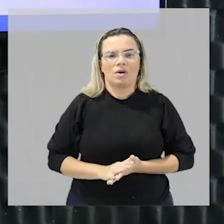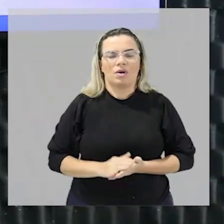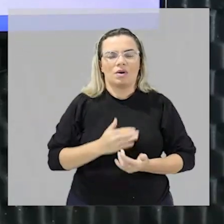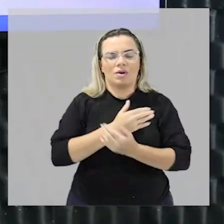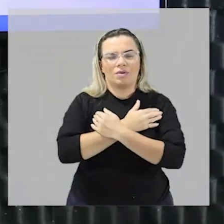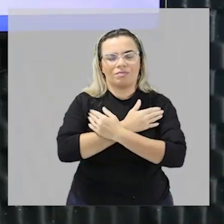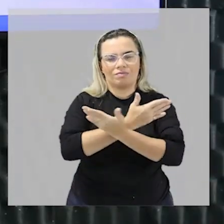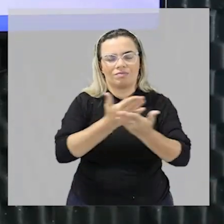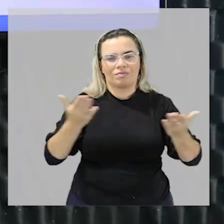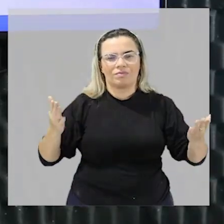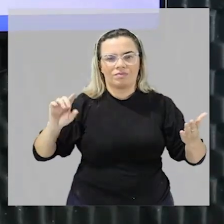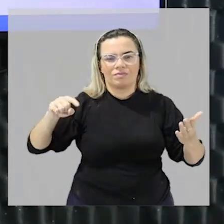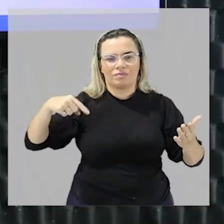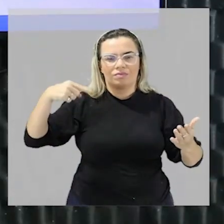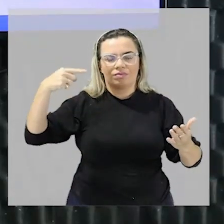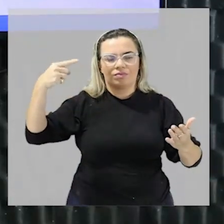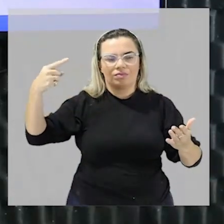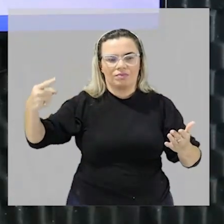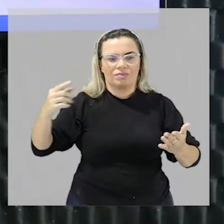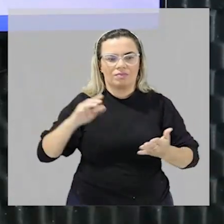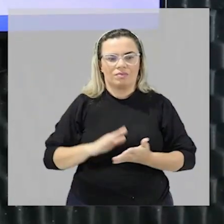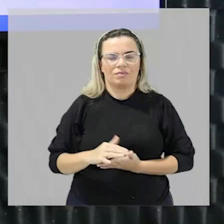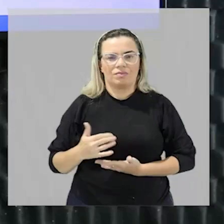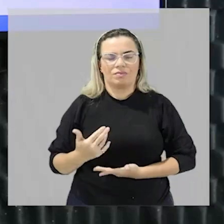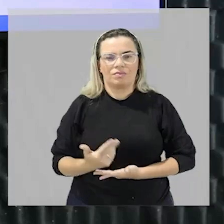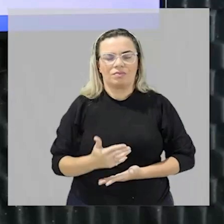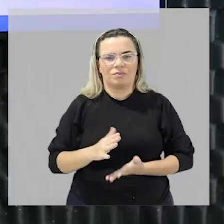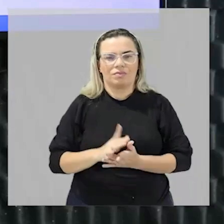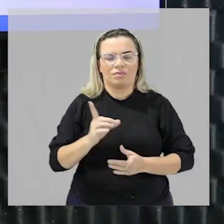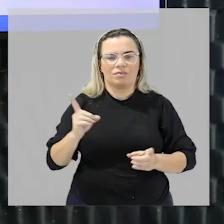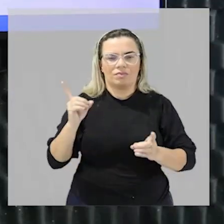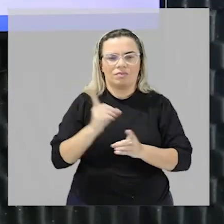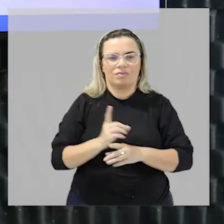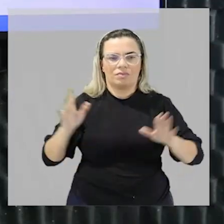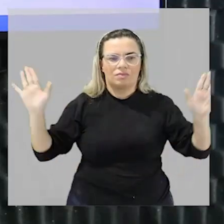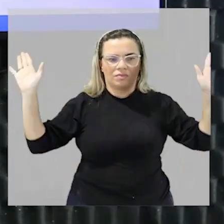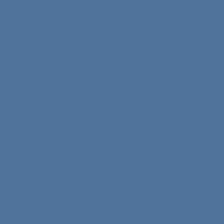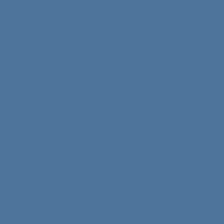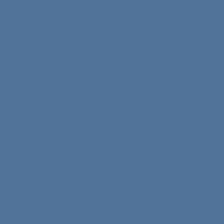abraço e até o nosso próximo encontro. Valeu!